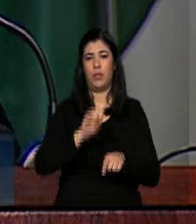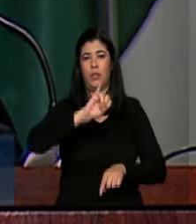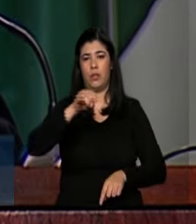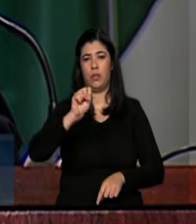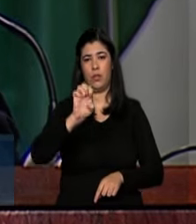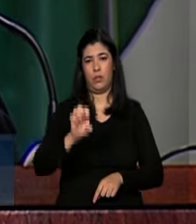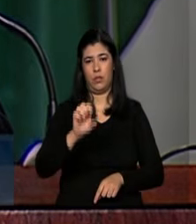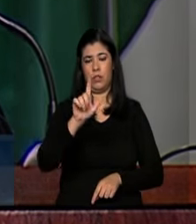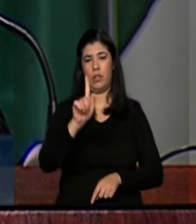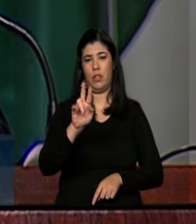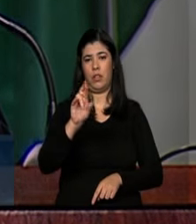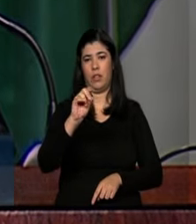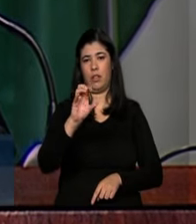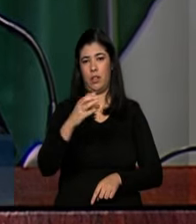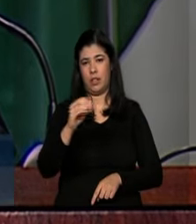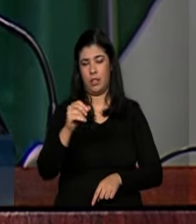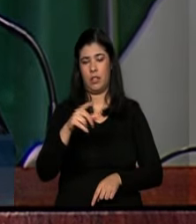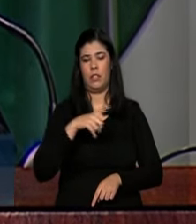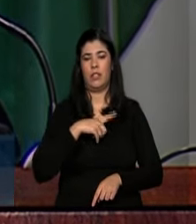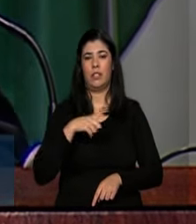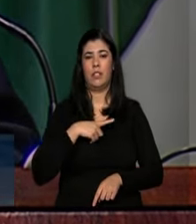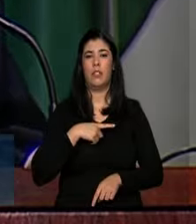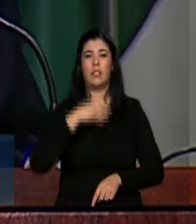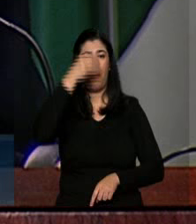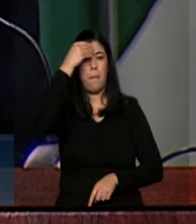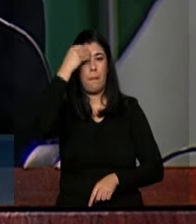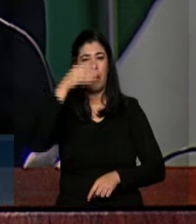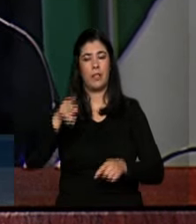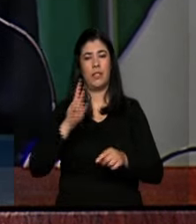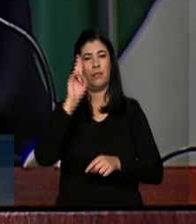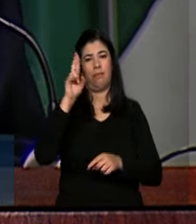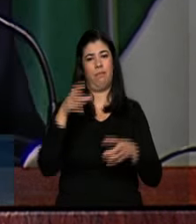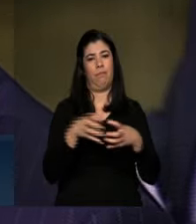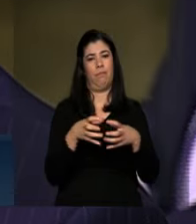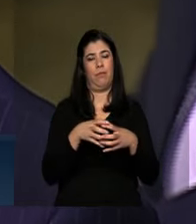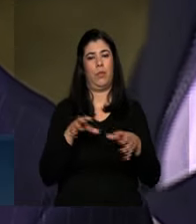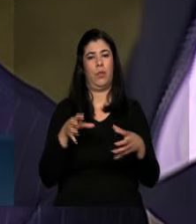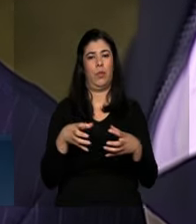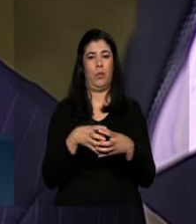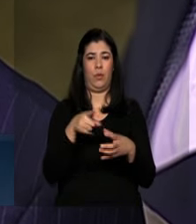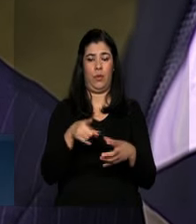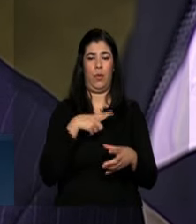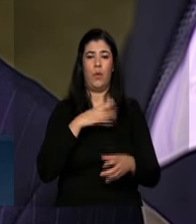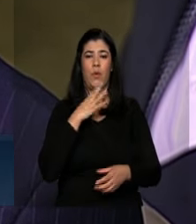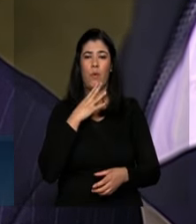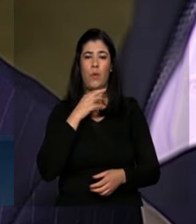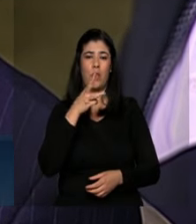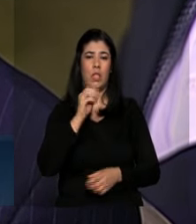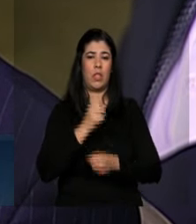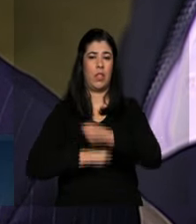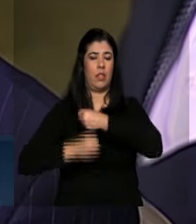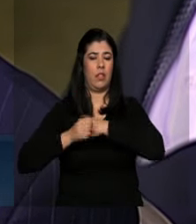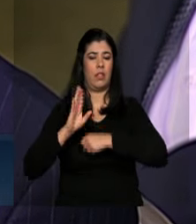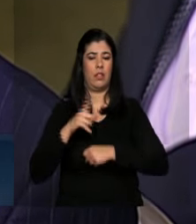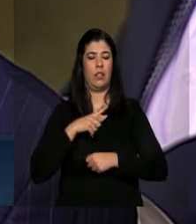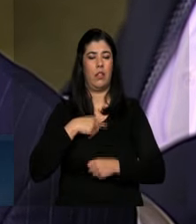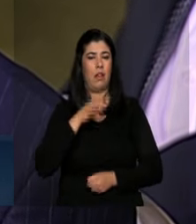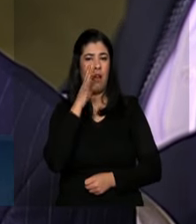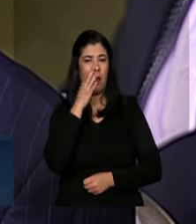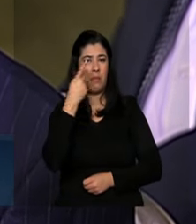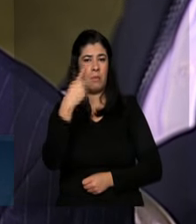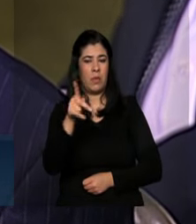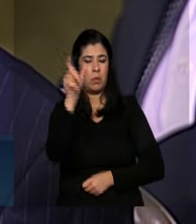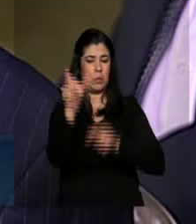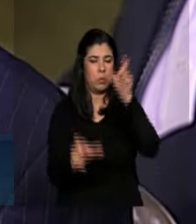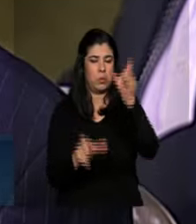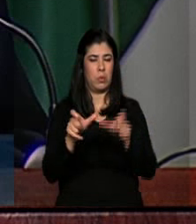Graça Lima como paraninfo. Conheço-o há mais de 3 décadas e sou testemunha e admirador de suas